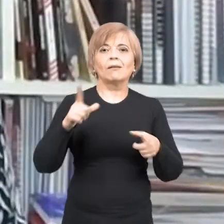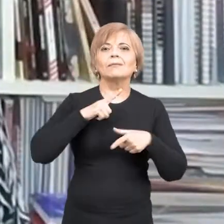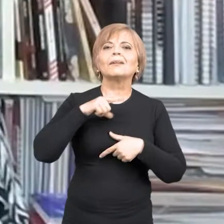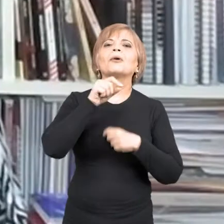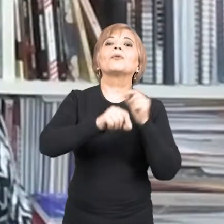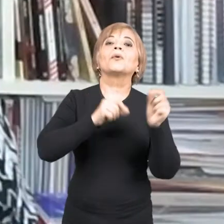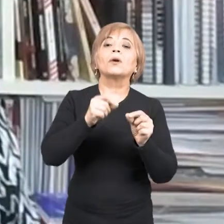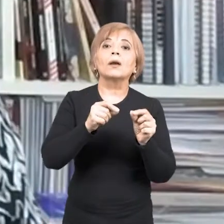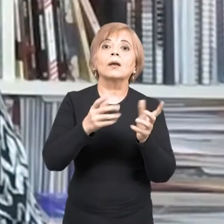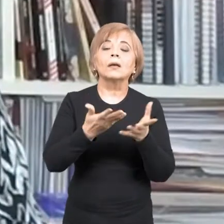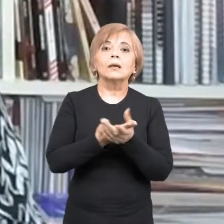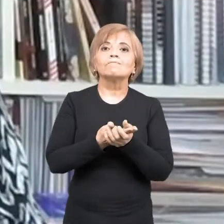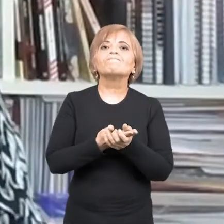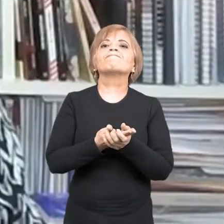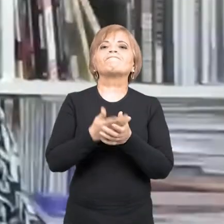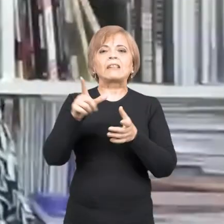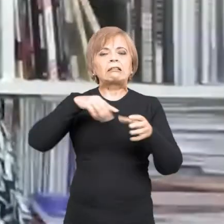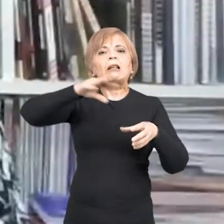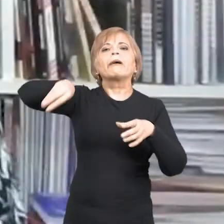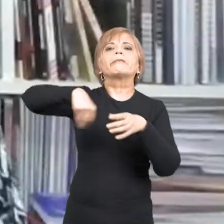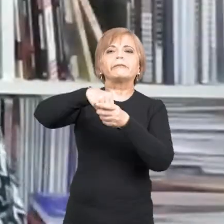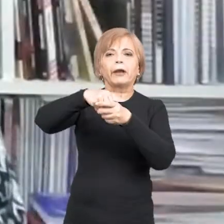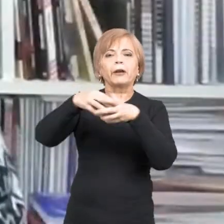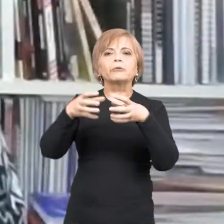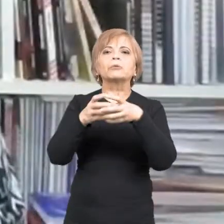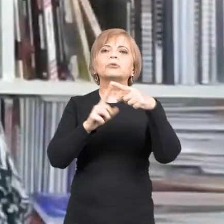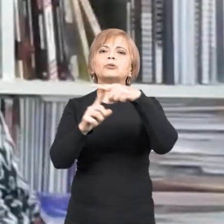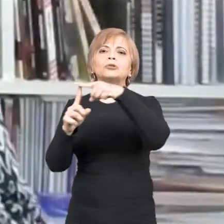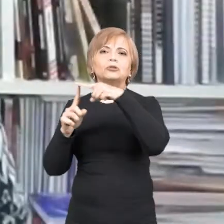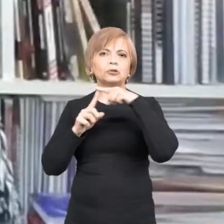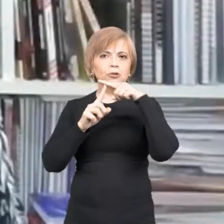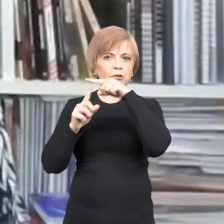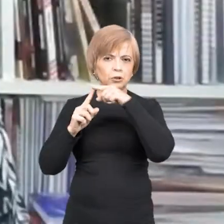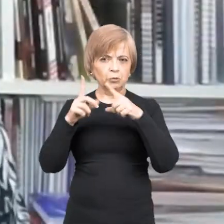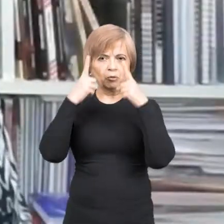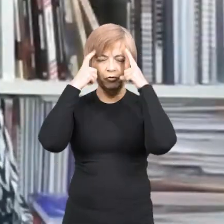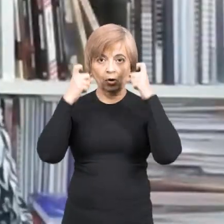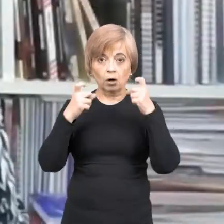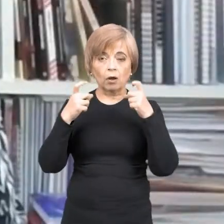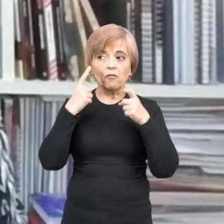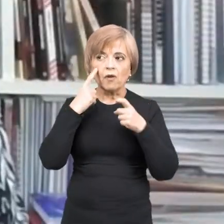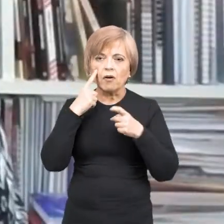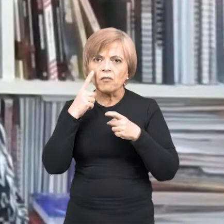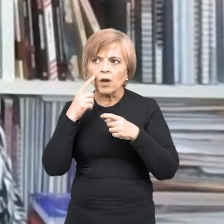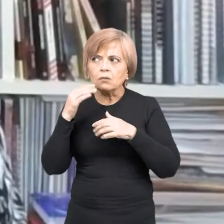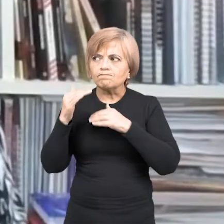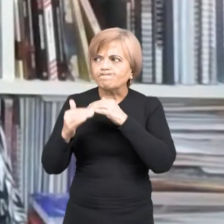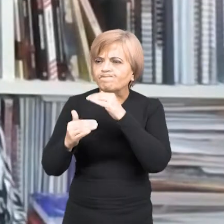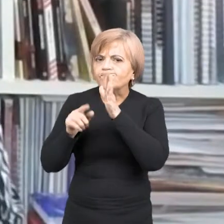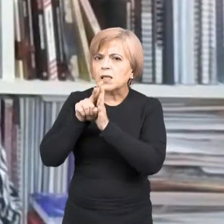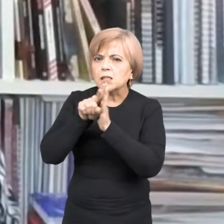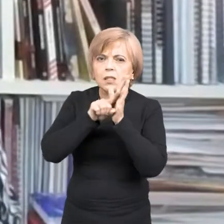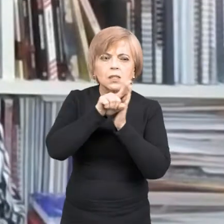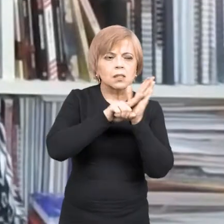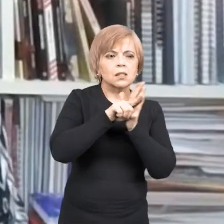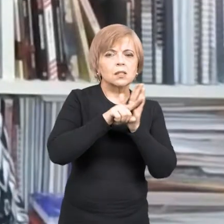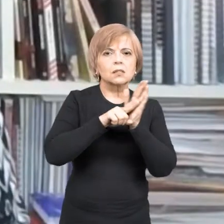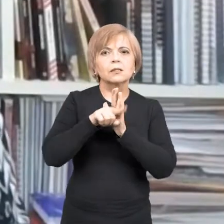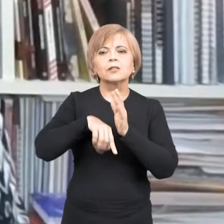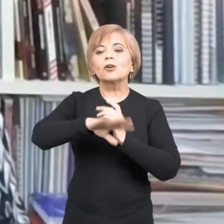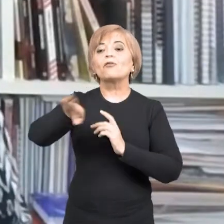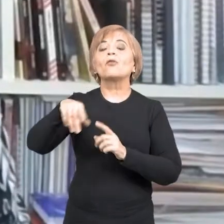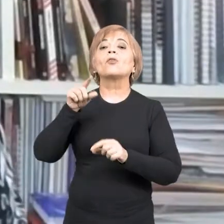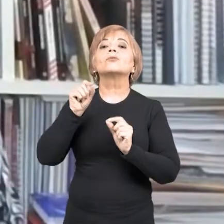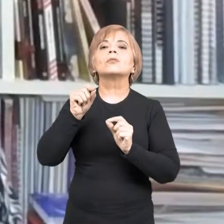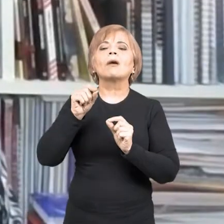mais o que for, isso entra dentro também da violência. E aí, conforme a gente vai progredindo, nós chegamos no que todo